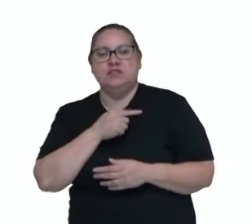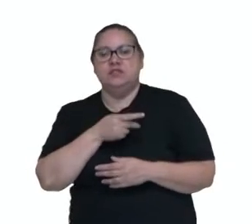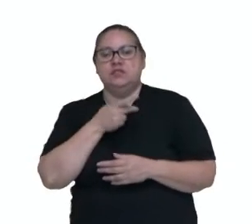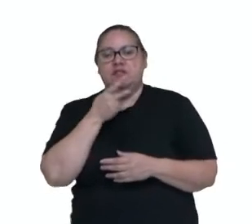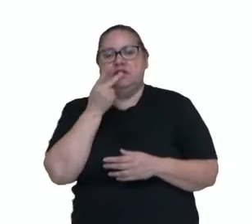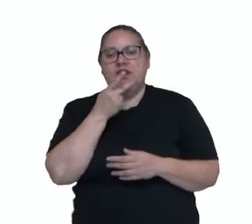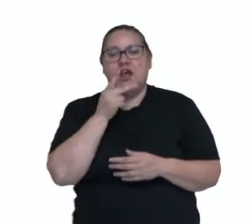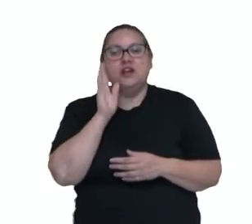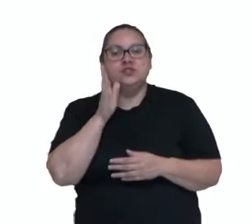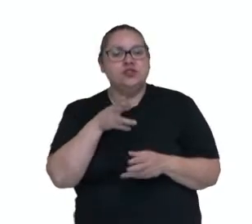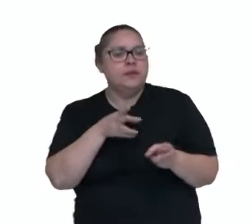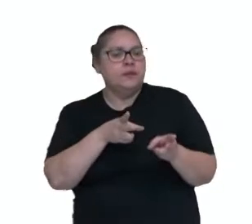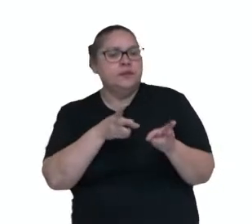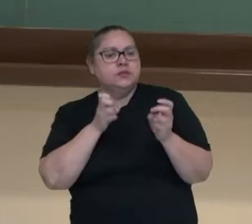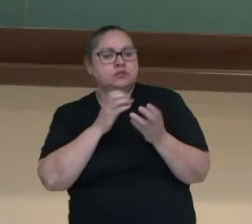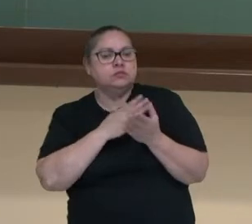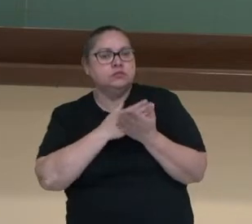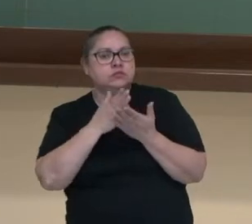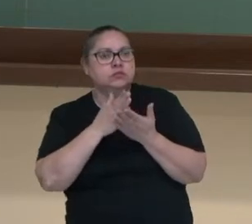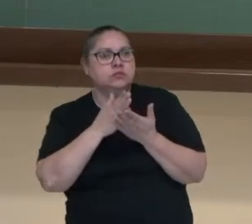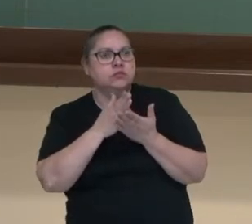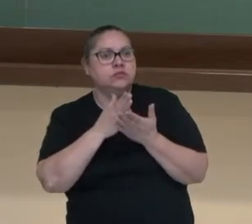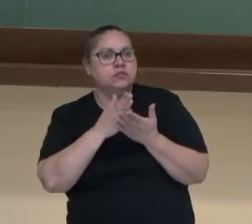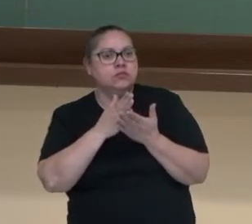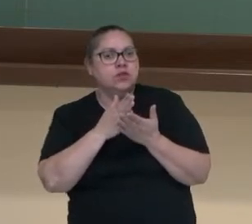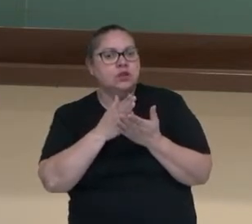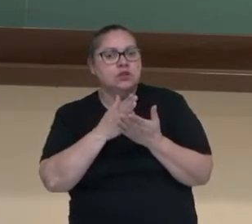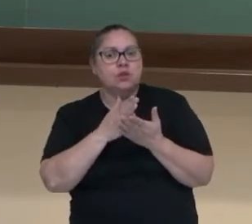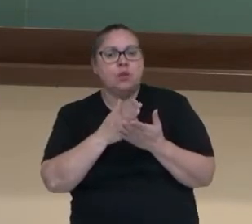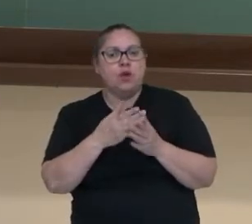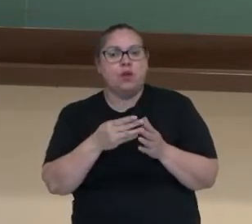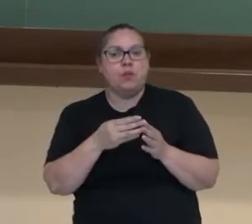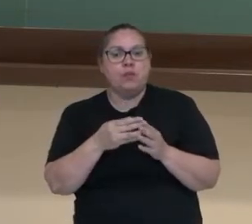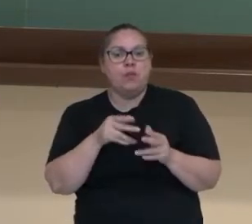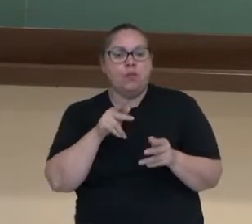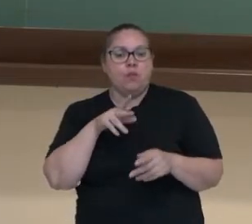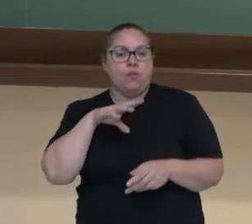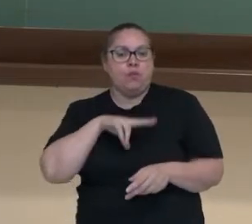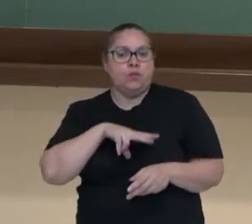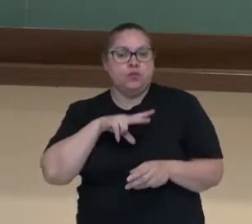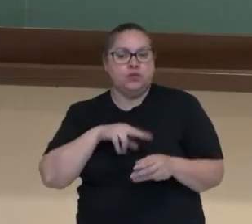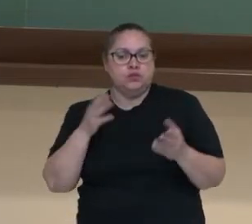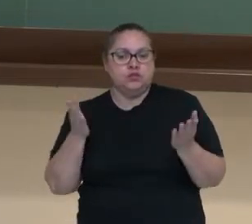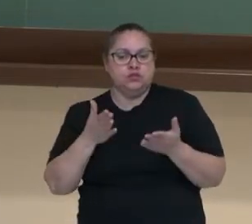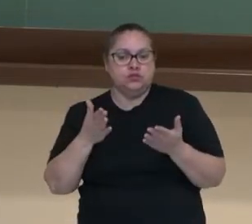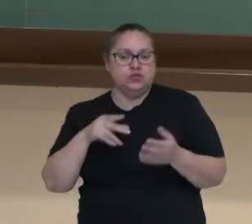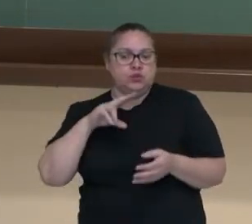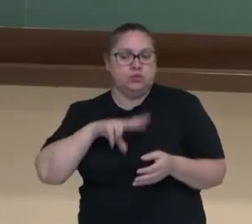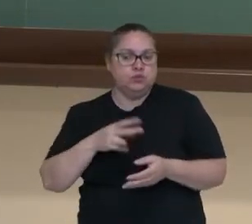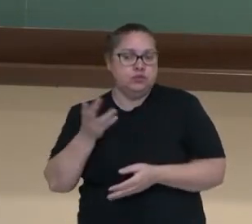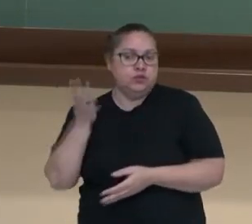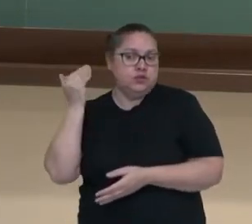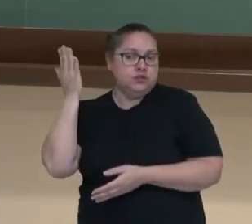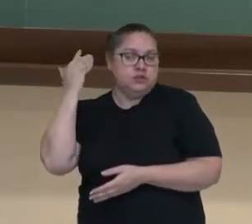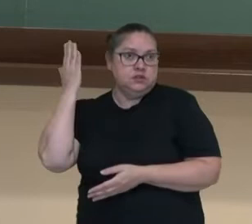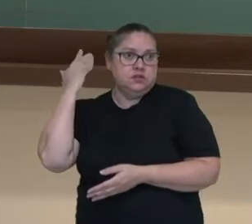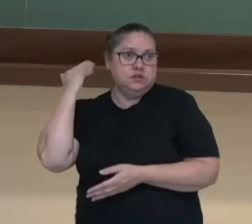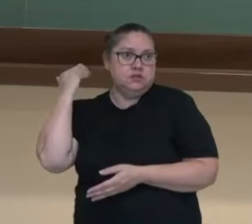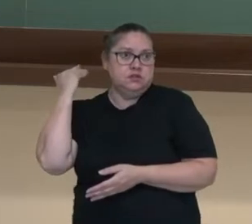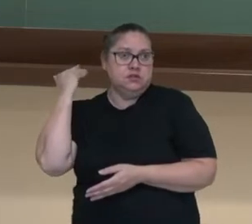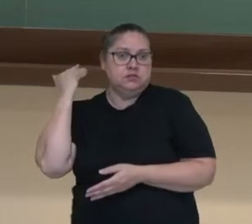Repare já no início que o idioma não é o nosso português atual, percebeu? Sim, está